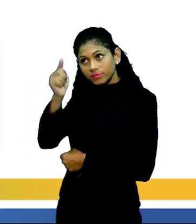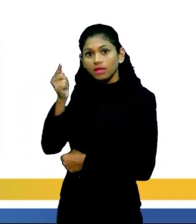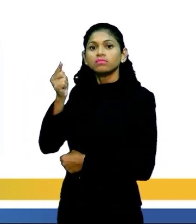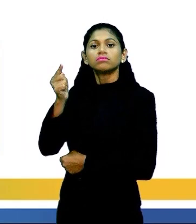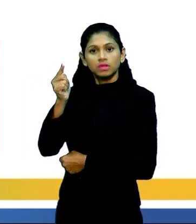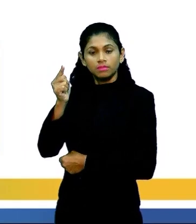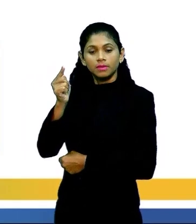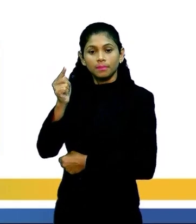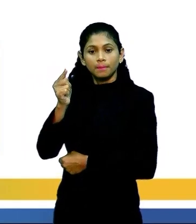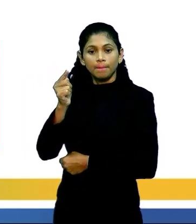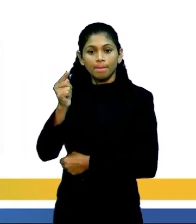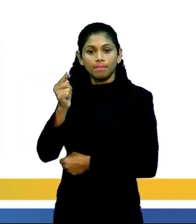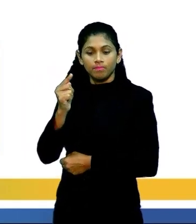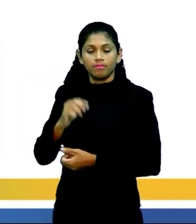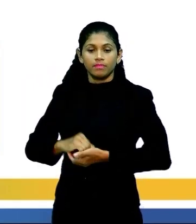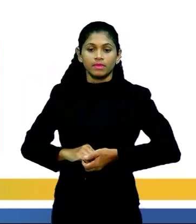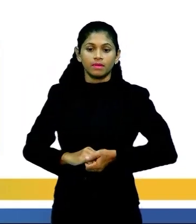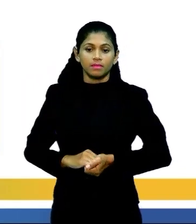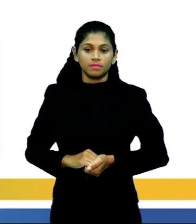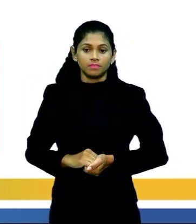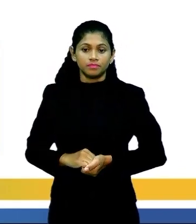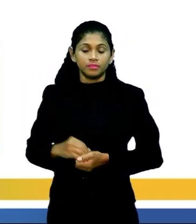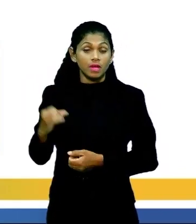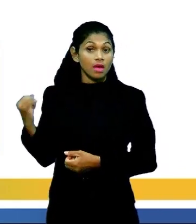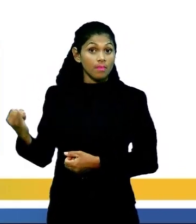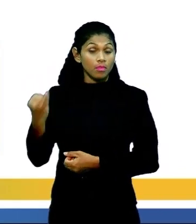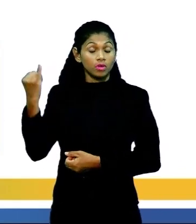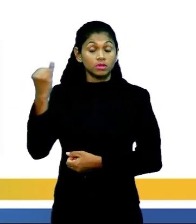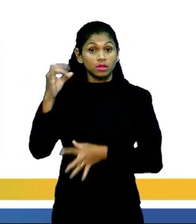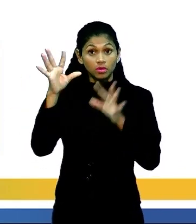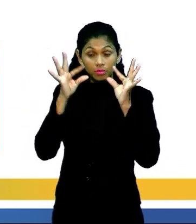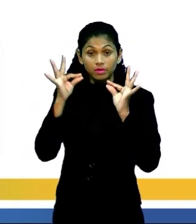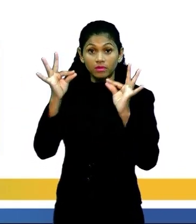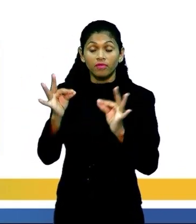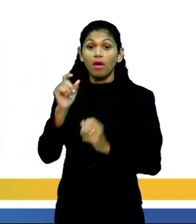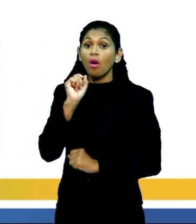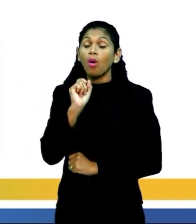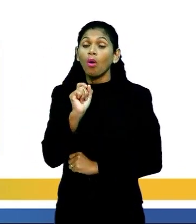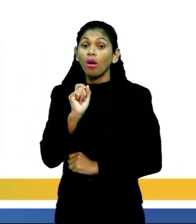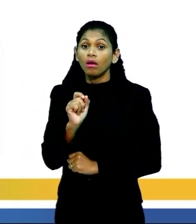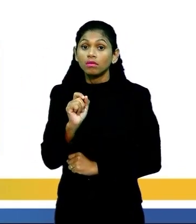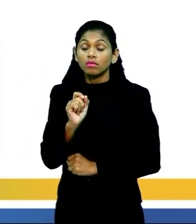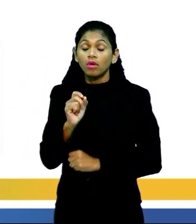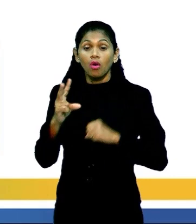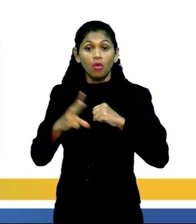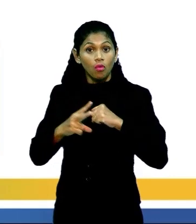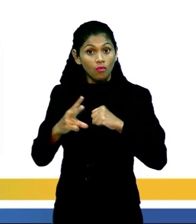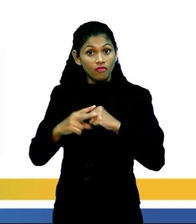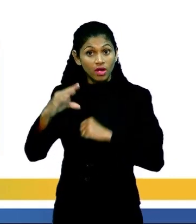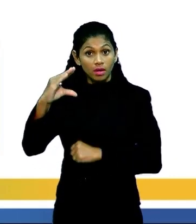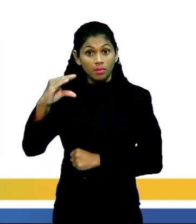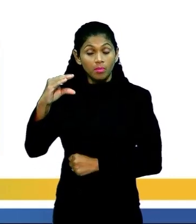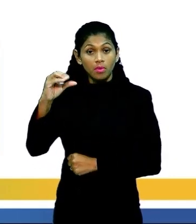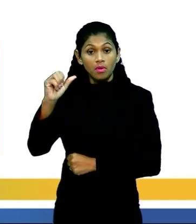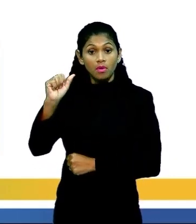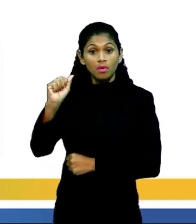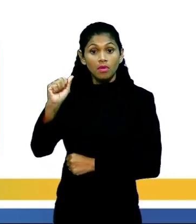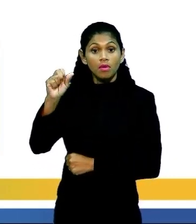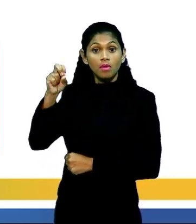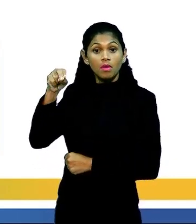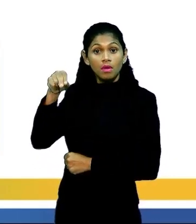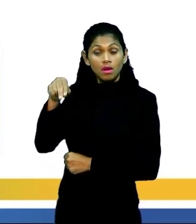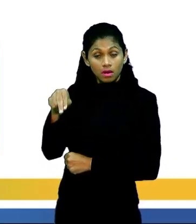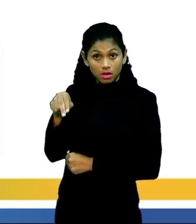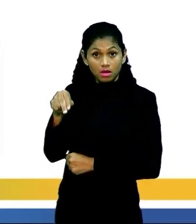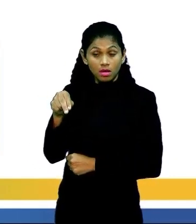nota importante a falar sobre o can't, ok? O verbo can, na forma negativa, pode ser escrito